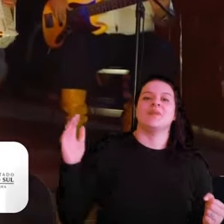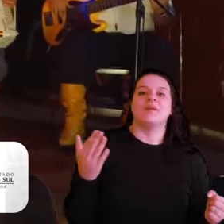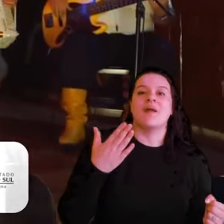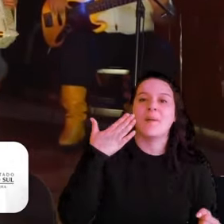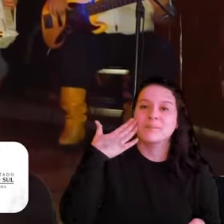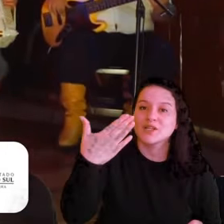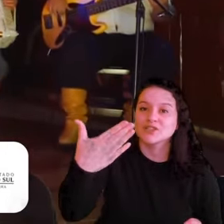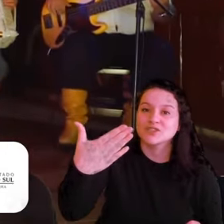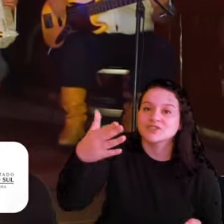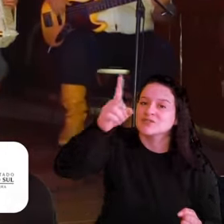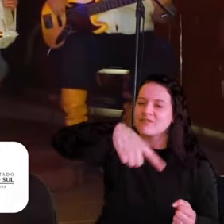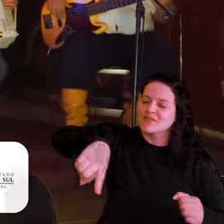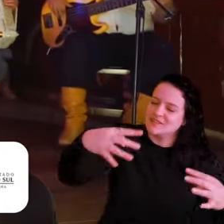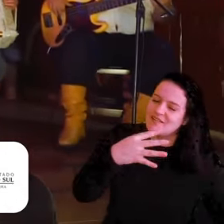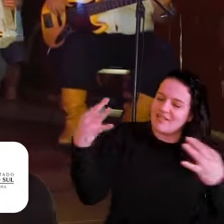A pedido dos nossos